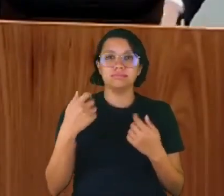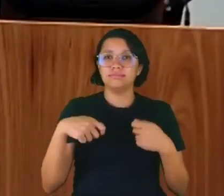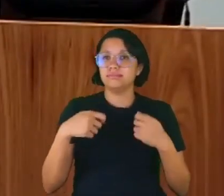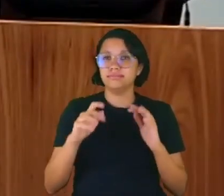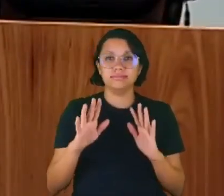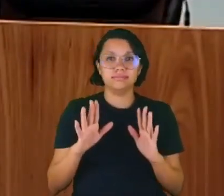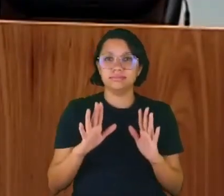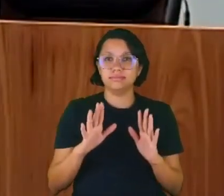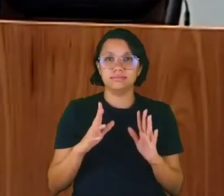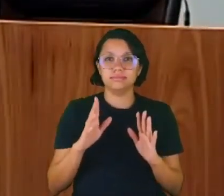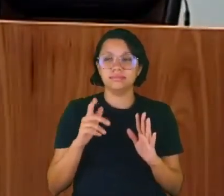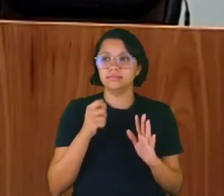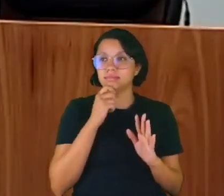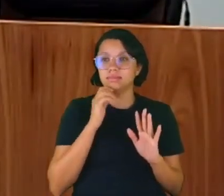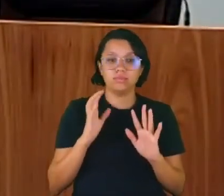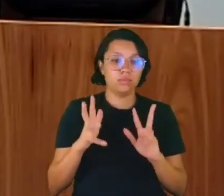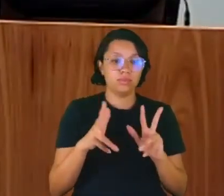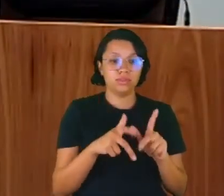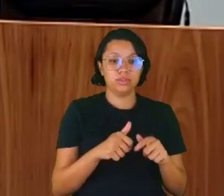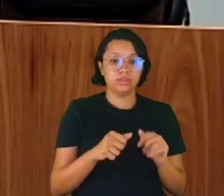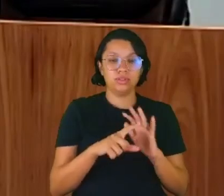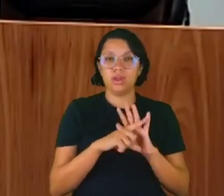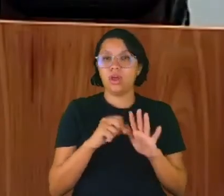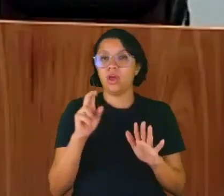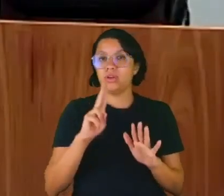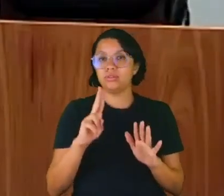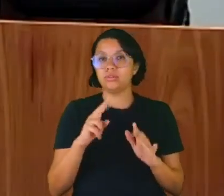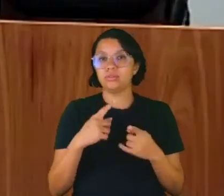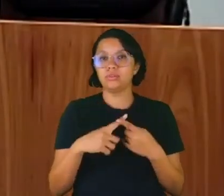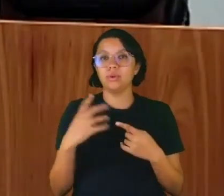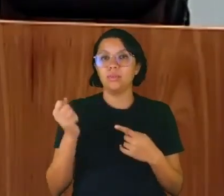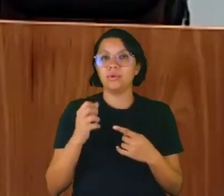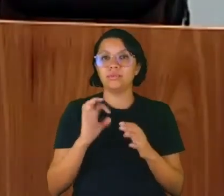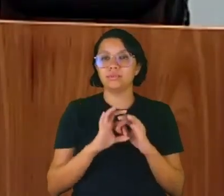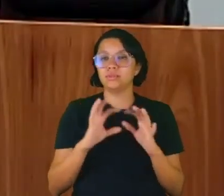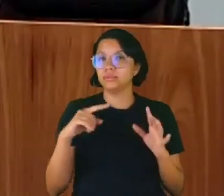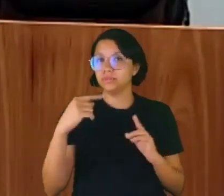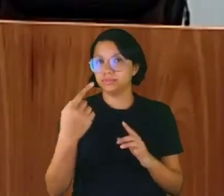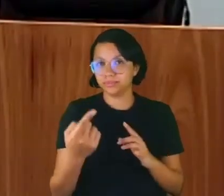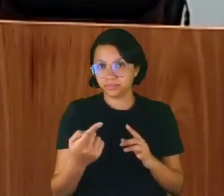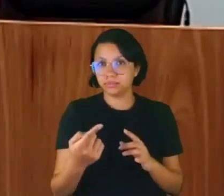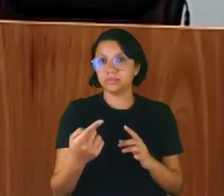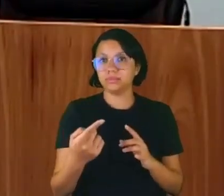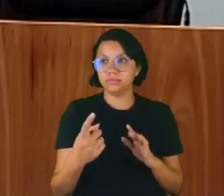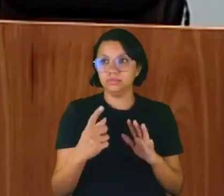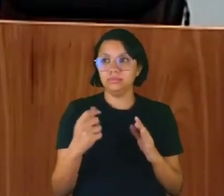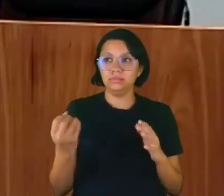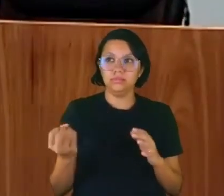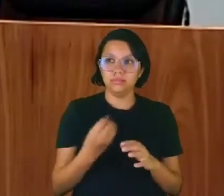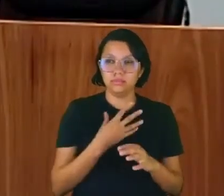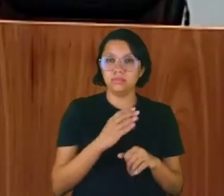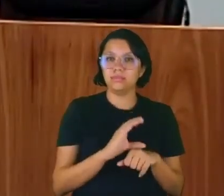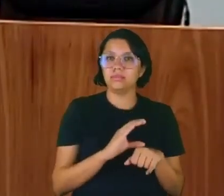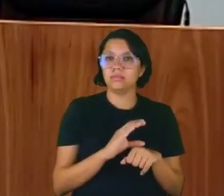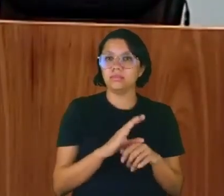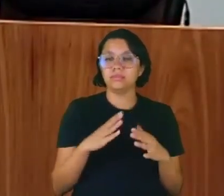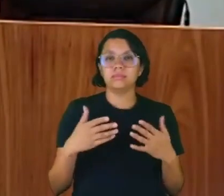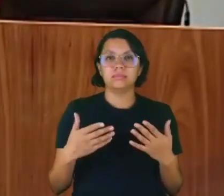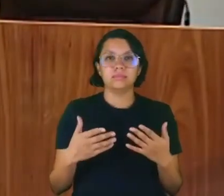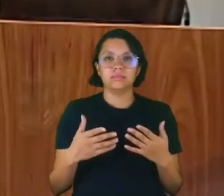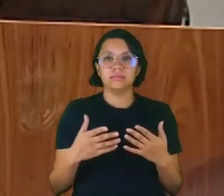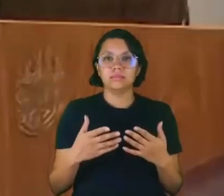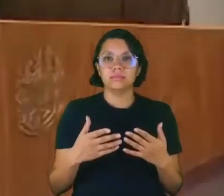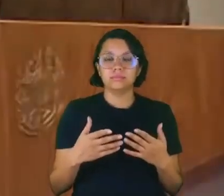foram abrangidas por aquele artigo, porque tiveram o benefício concedido depois, né, da nova Constituição. Então,